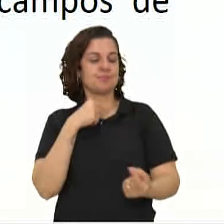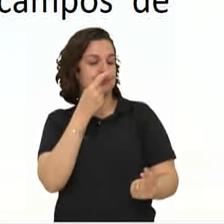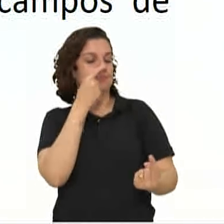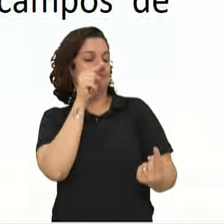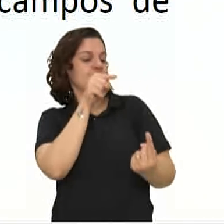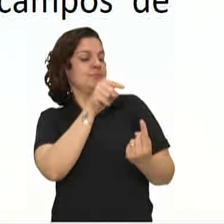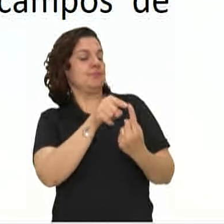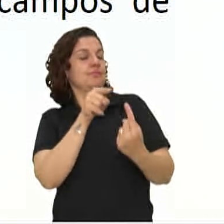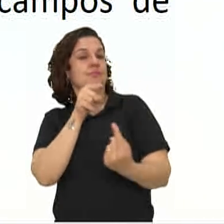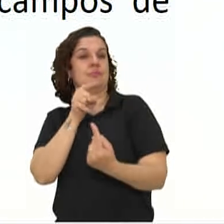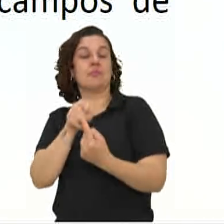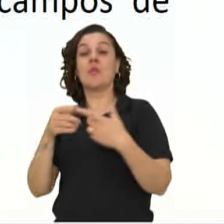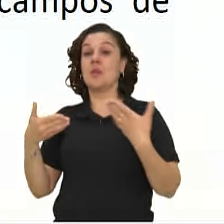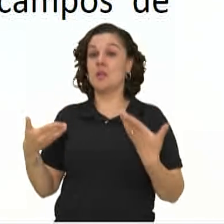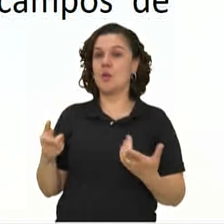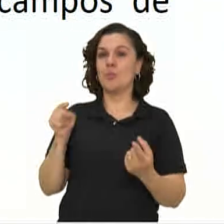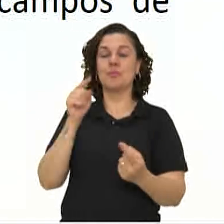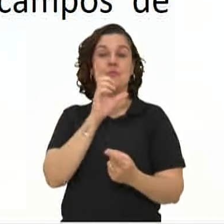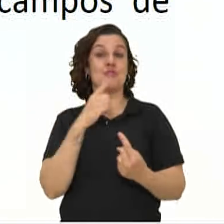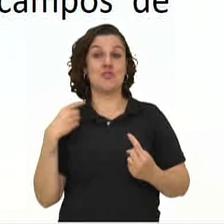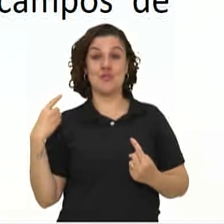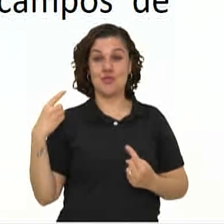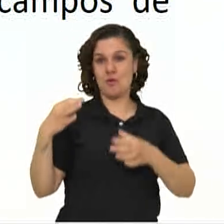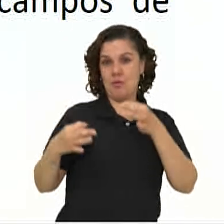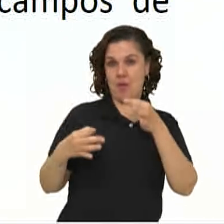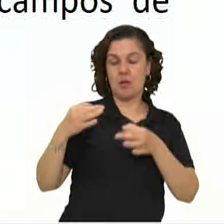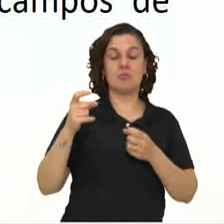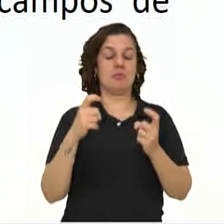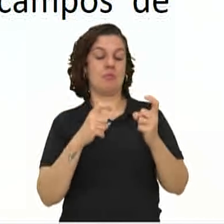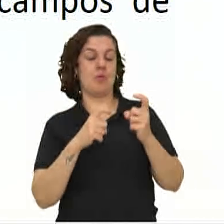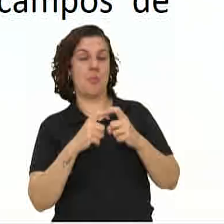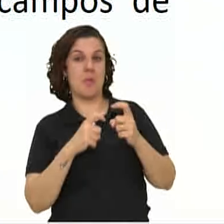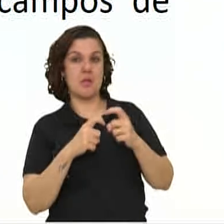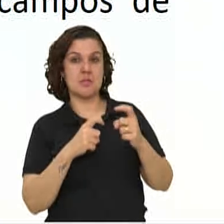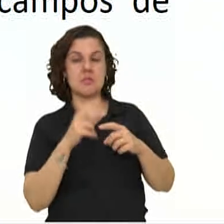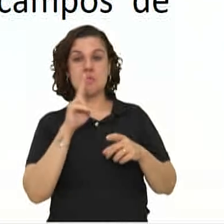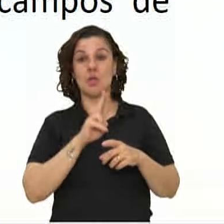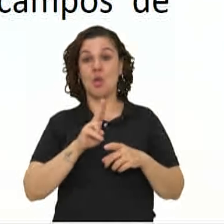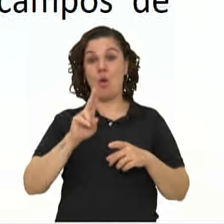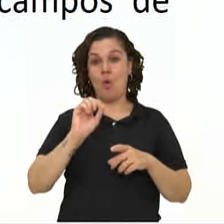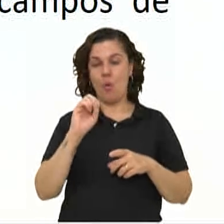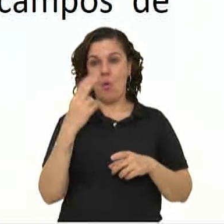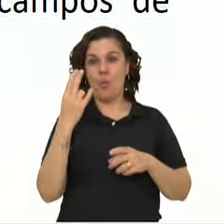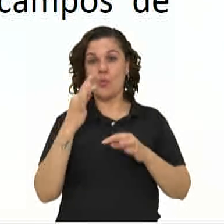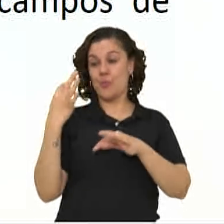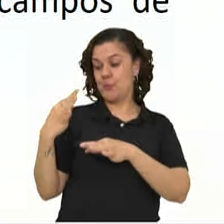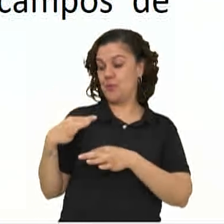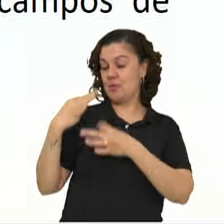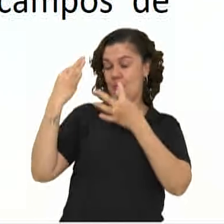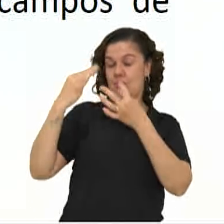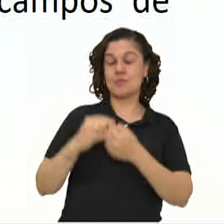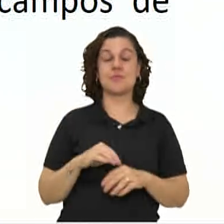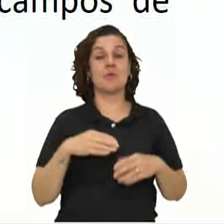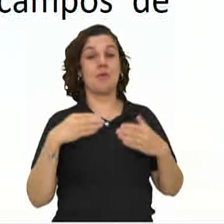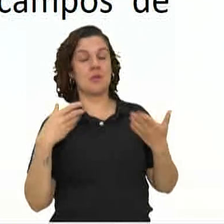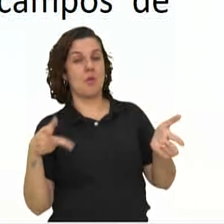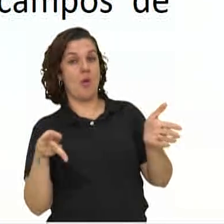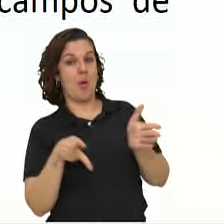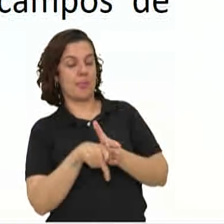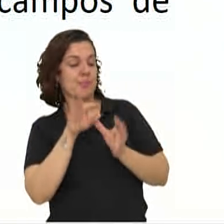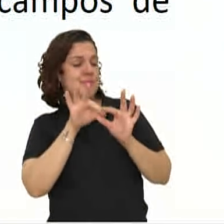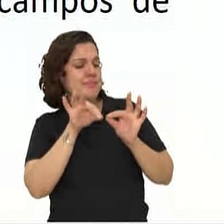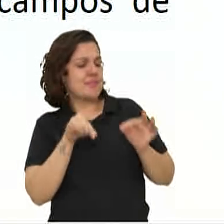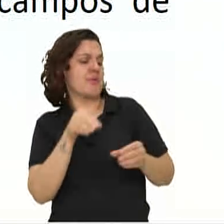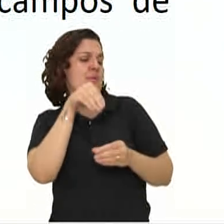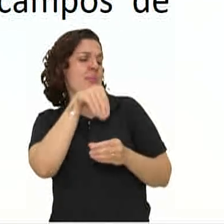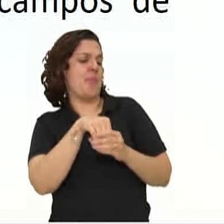afinidade entre o curso de Direito, Medicina e Teologia. Muitos deles eram de origem humilde e viviam internos nos